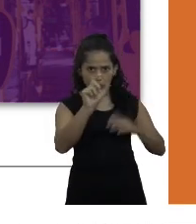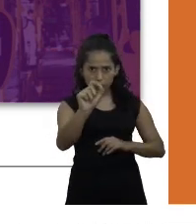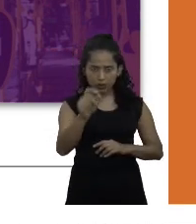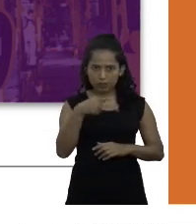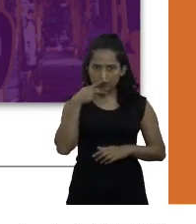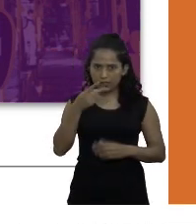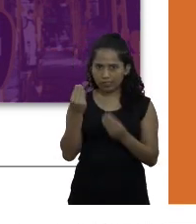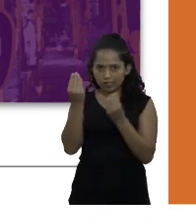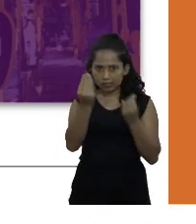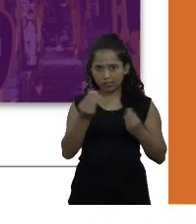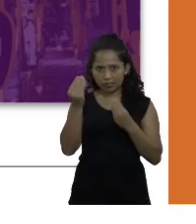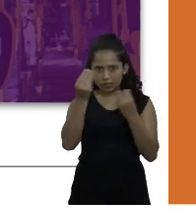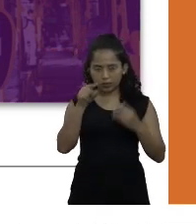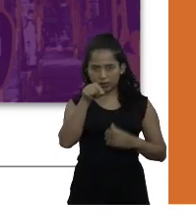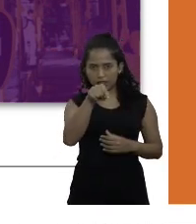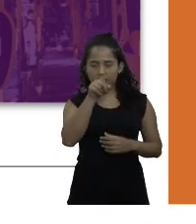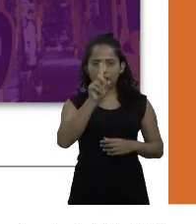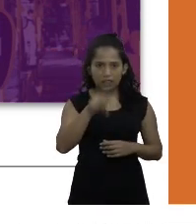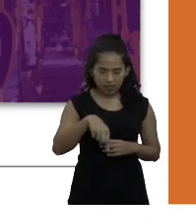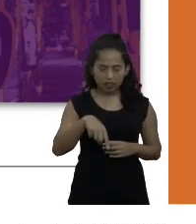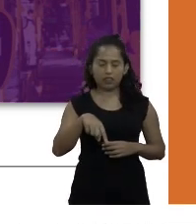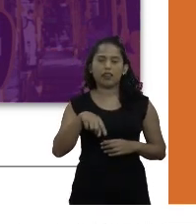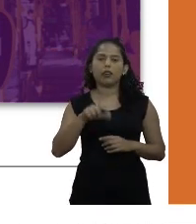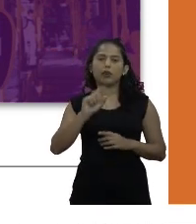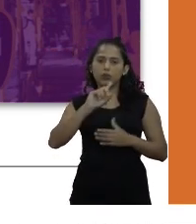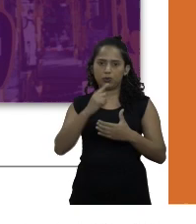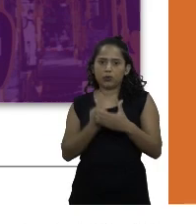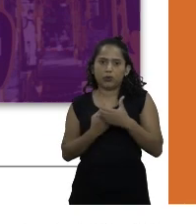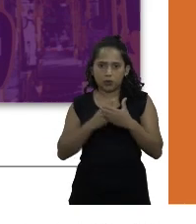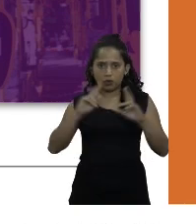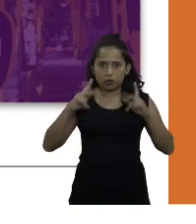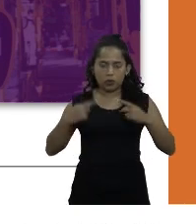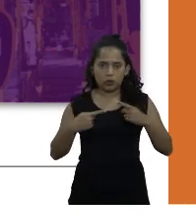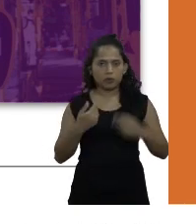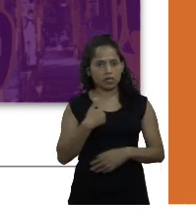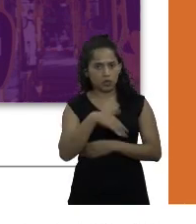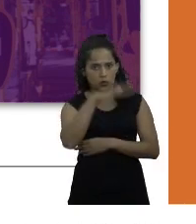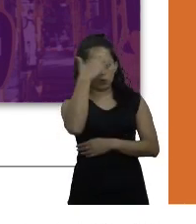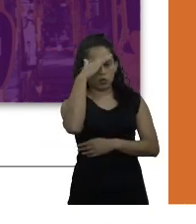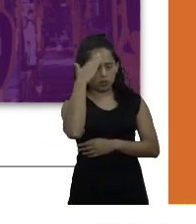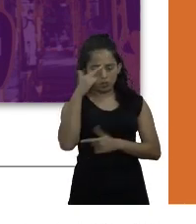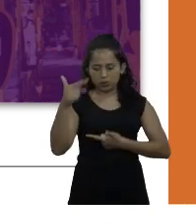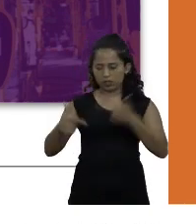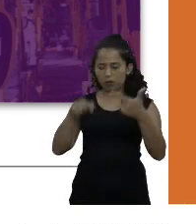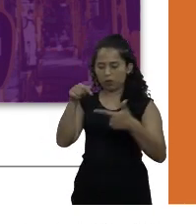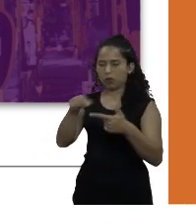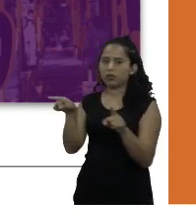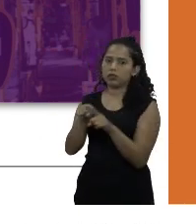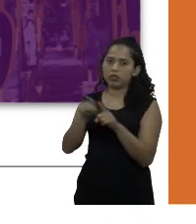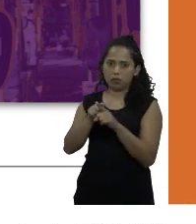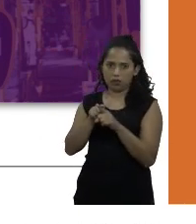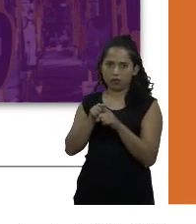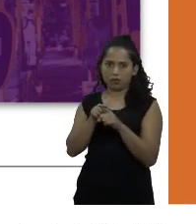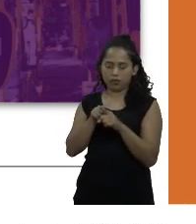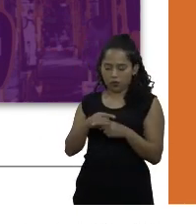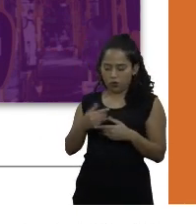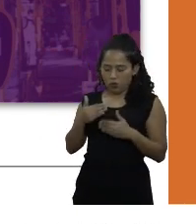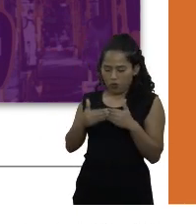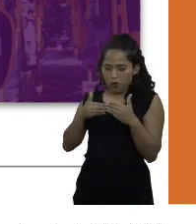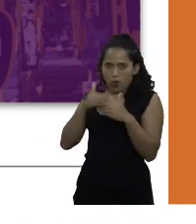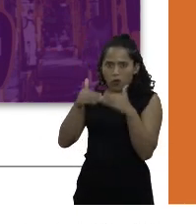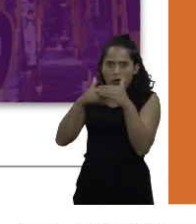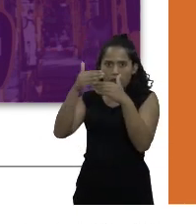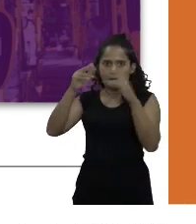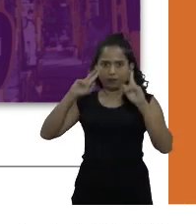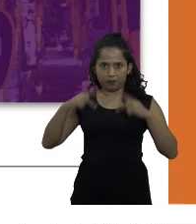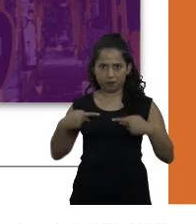sexualidade é o que forma a subjetividade humana, eu entendo que o trabalho também. E essa frase me